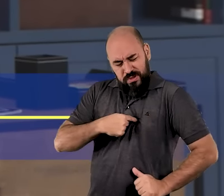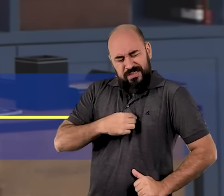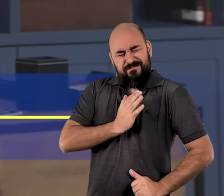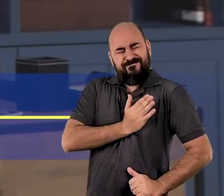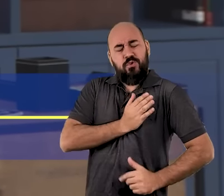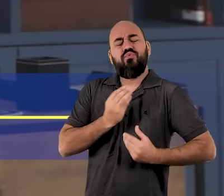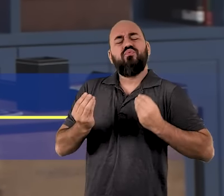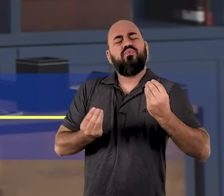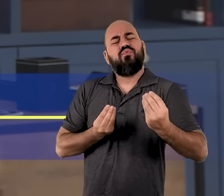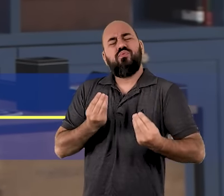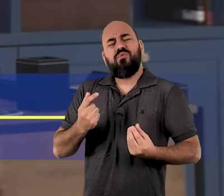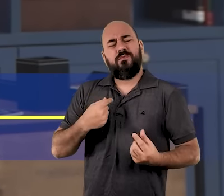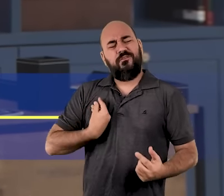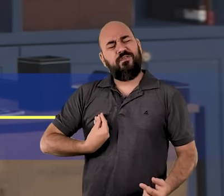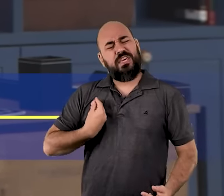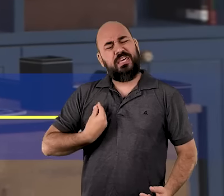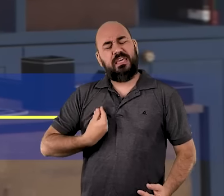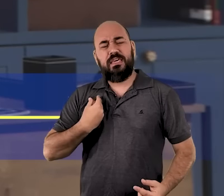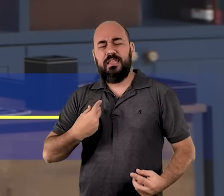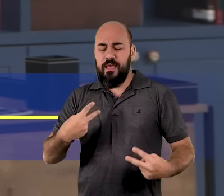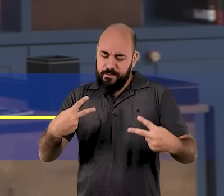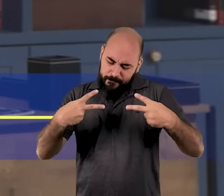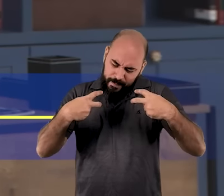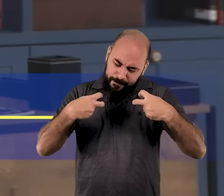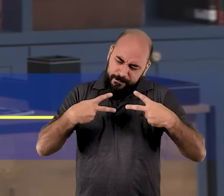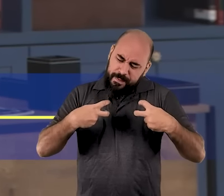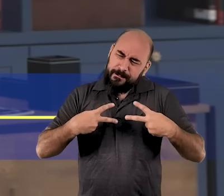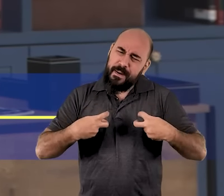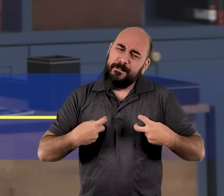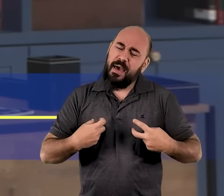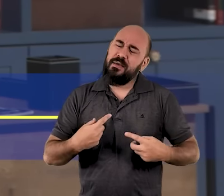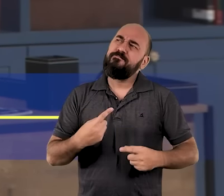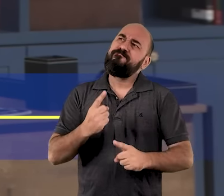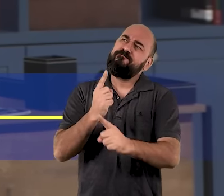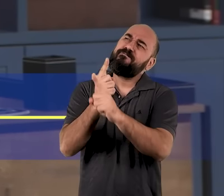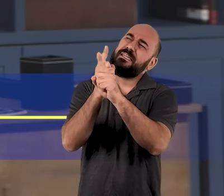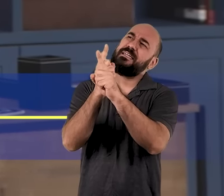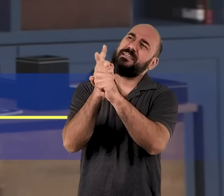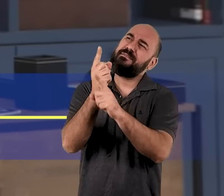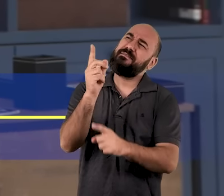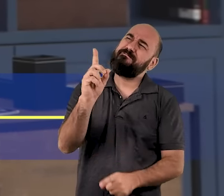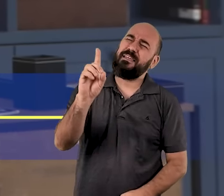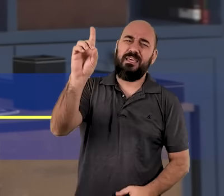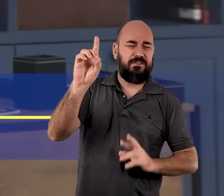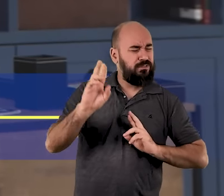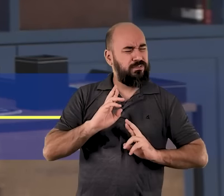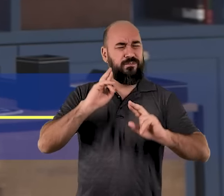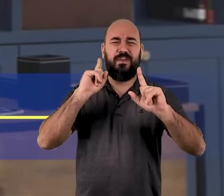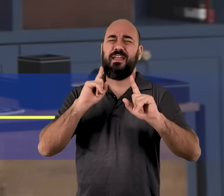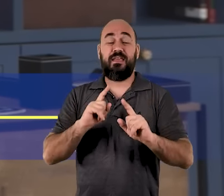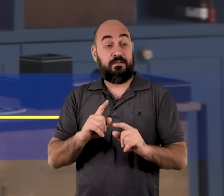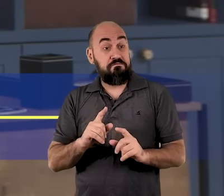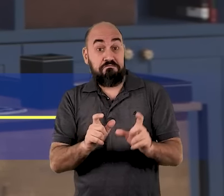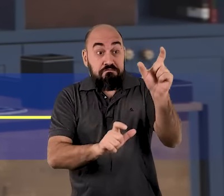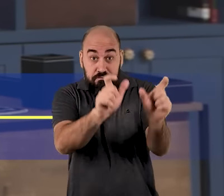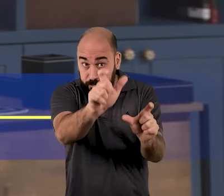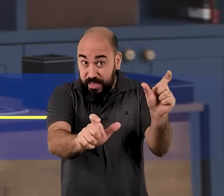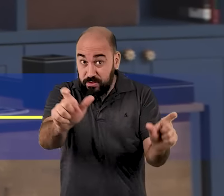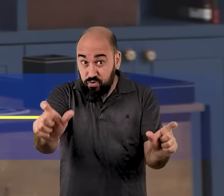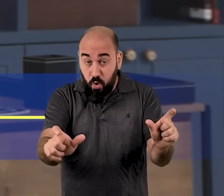Deus, que você se encontre. Que você encontre os seus semelhantes. Que você tenha uma nova visão